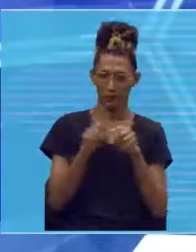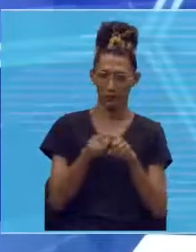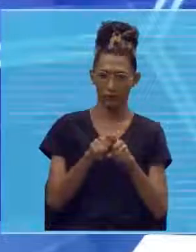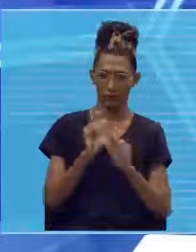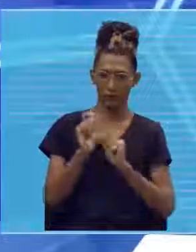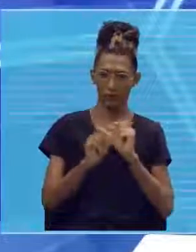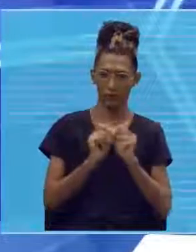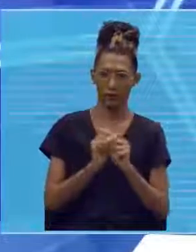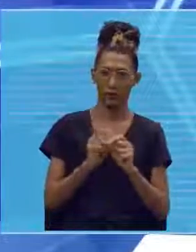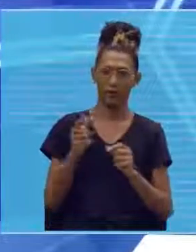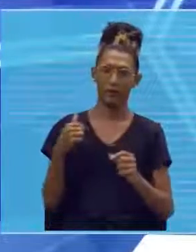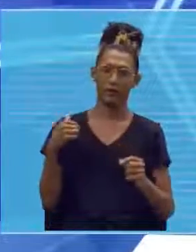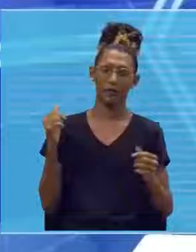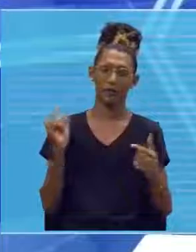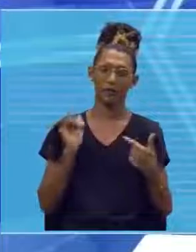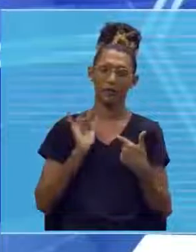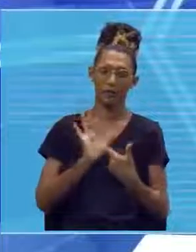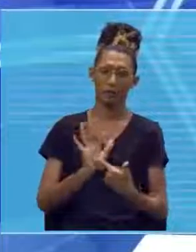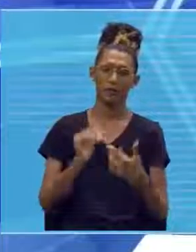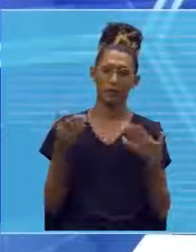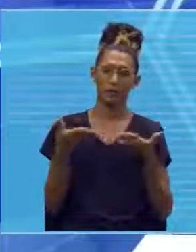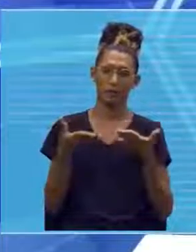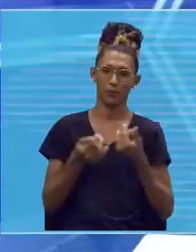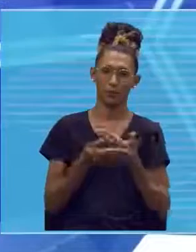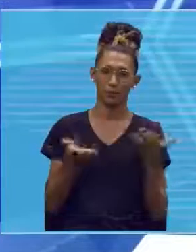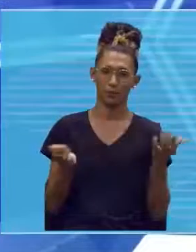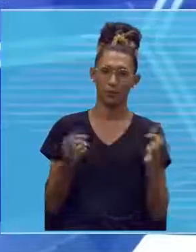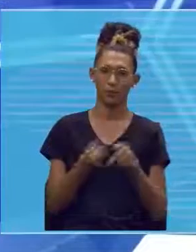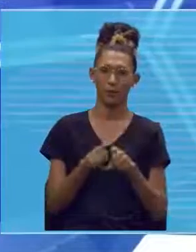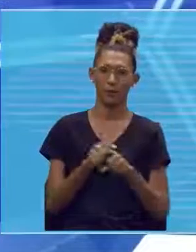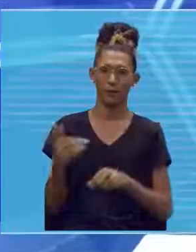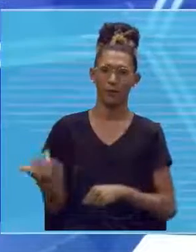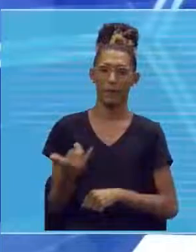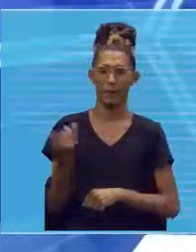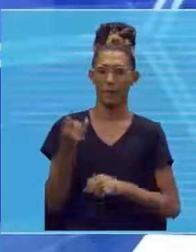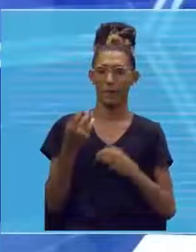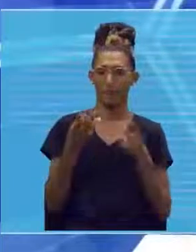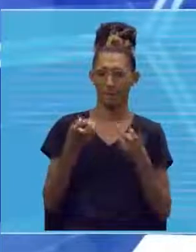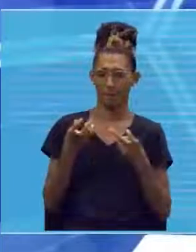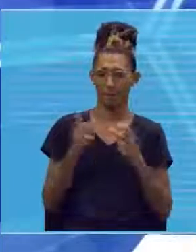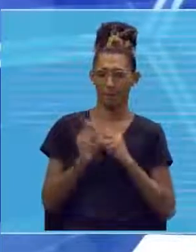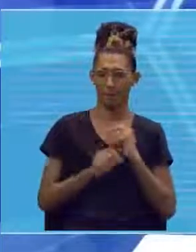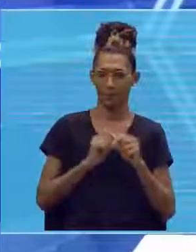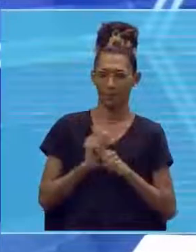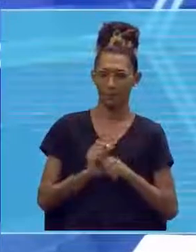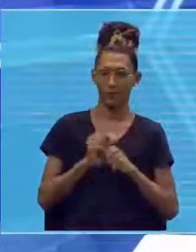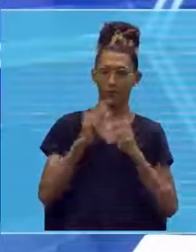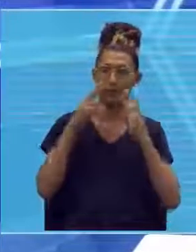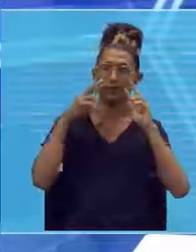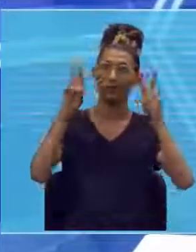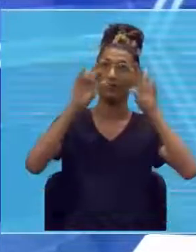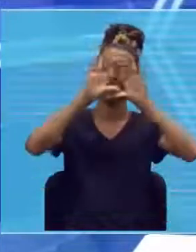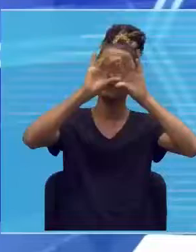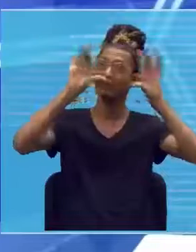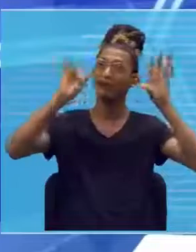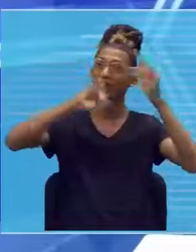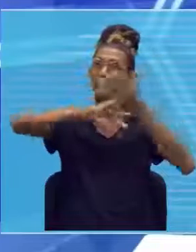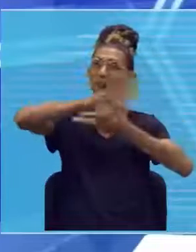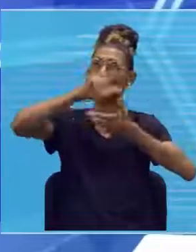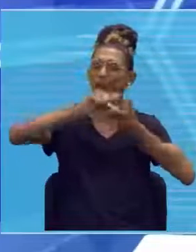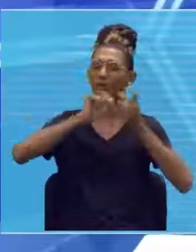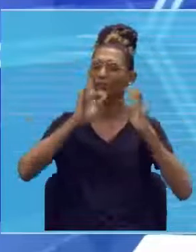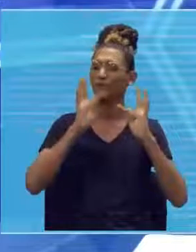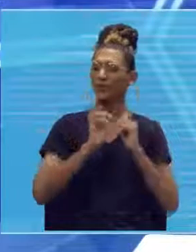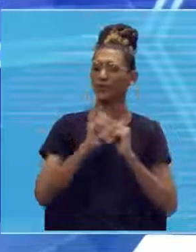né que a gente trouxe para vocês a forma tão interessante como se observa o céu em diferentes povos no mundo todo